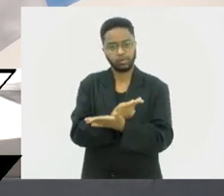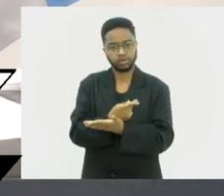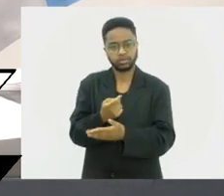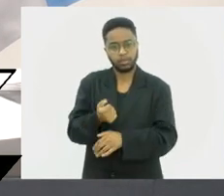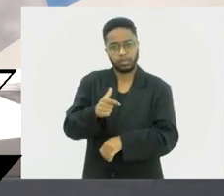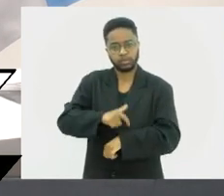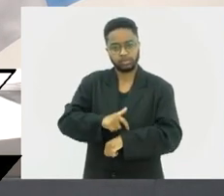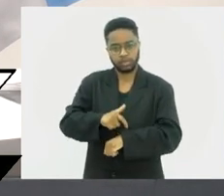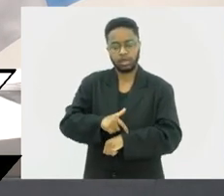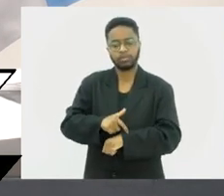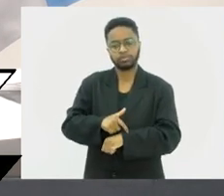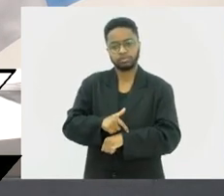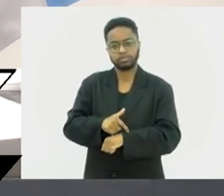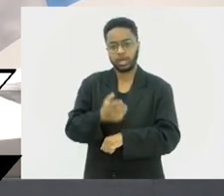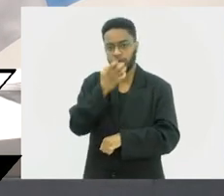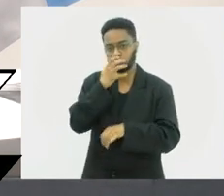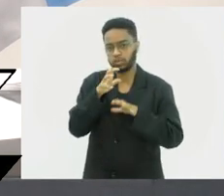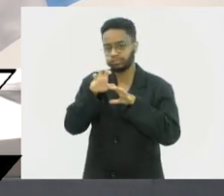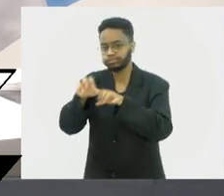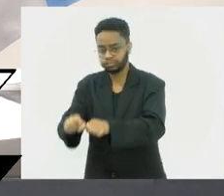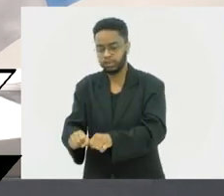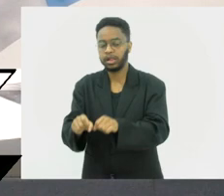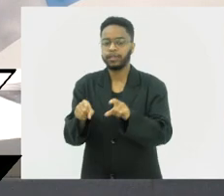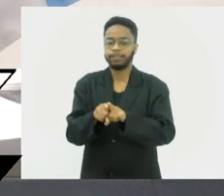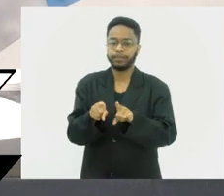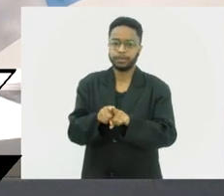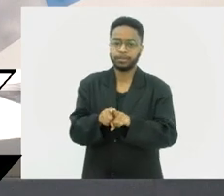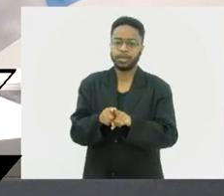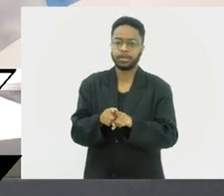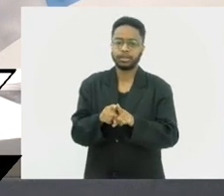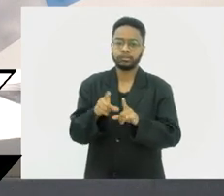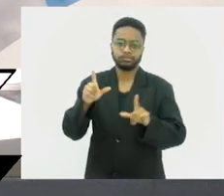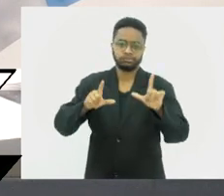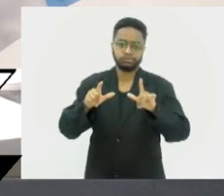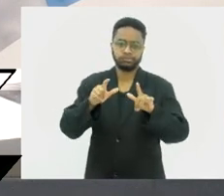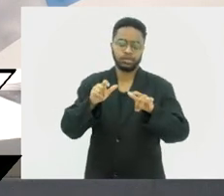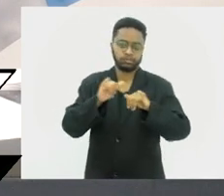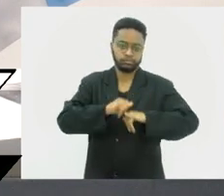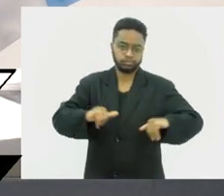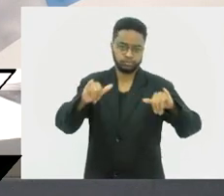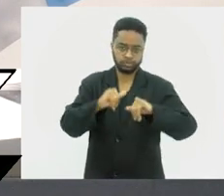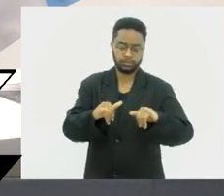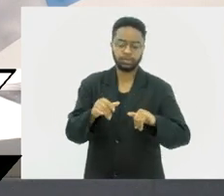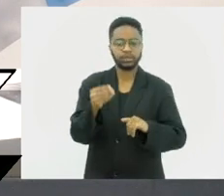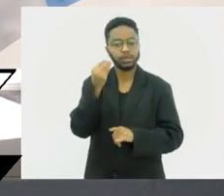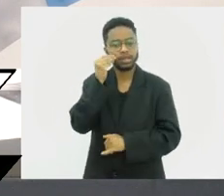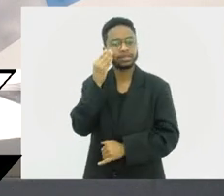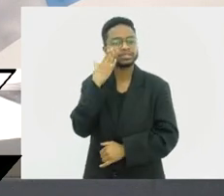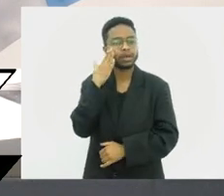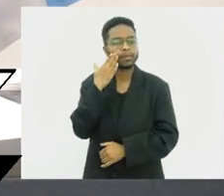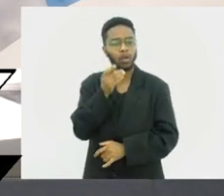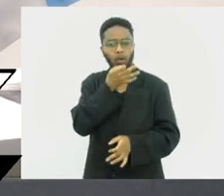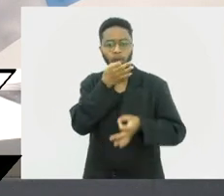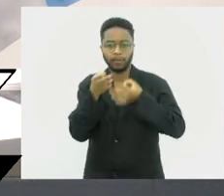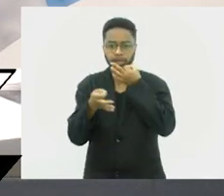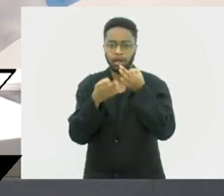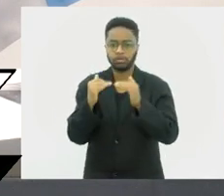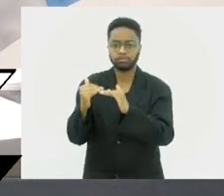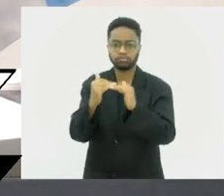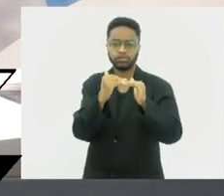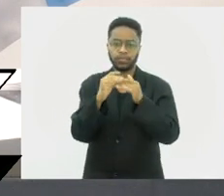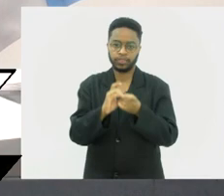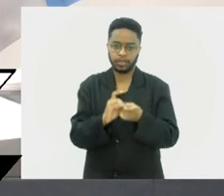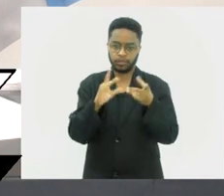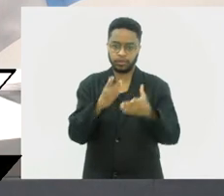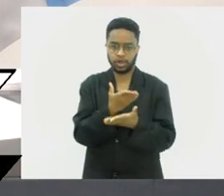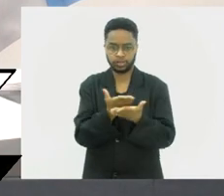recentes, muitos veiculados pela própria imprensa, para que a gente possa ouvir de forma bastante paritária e democrática